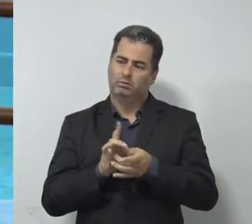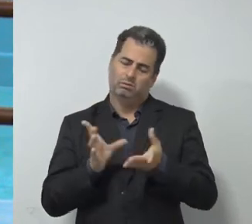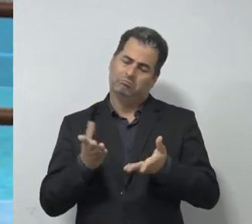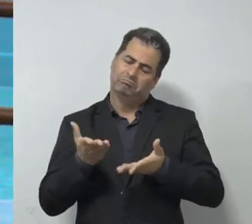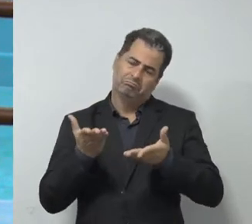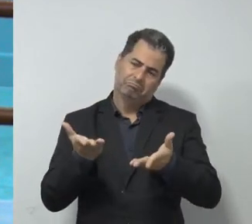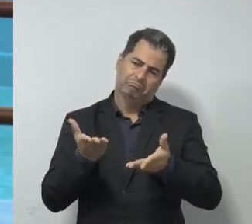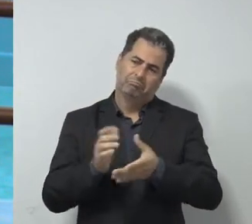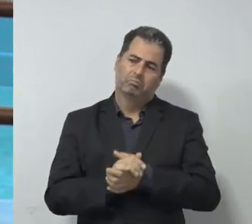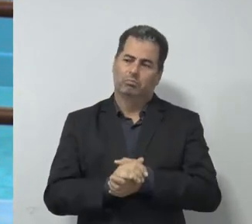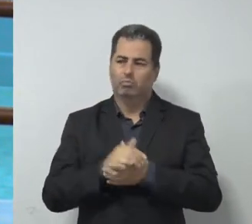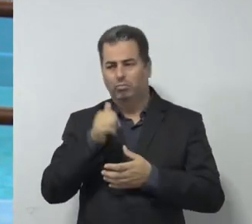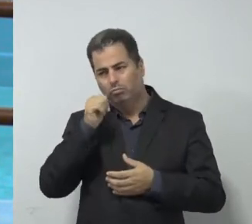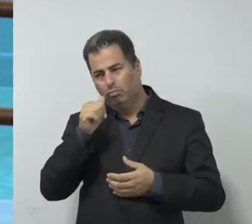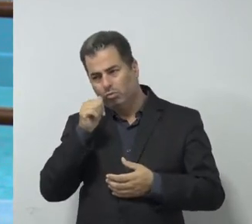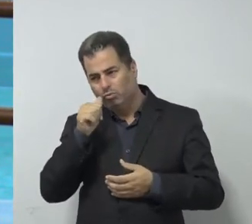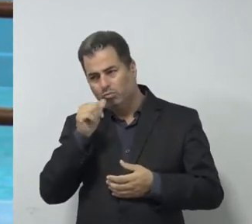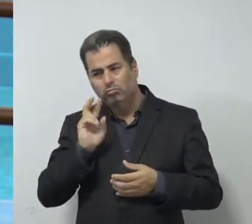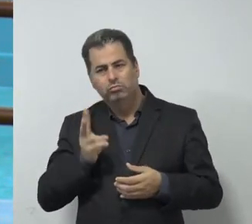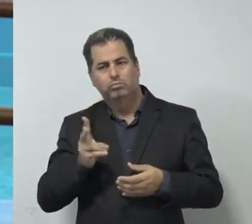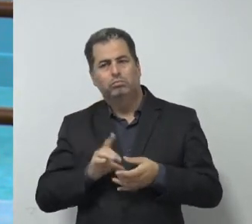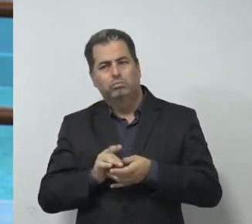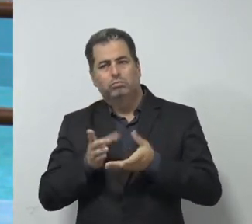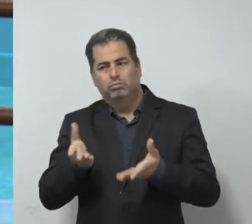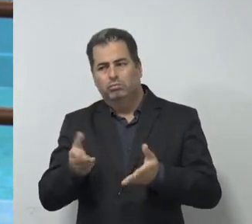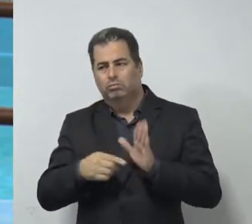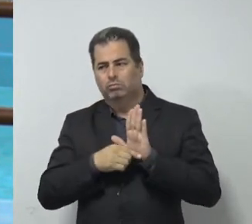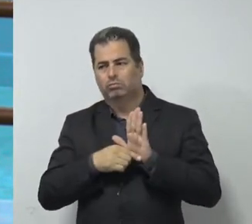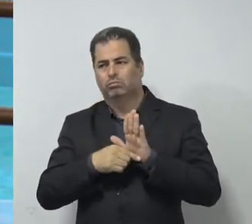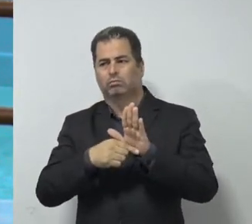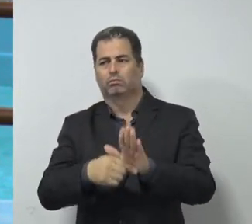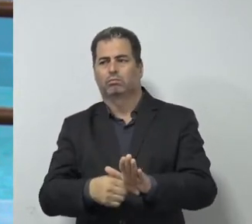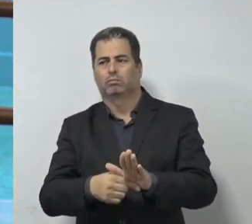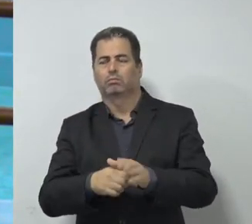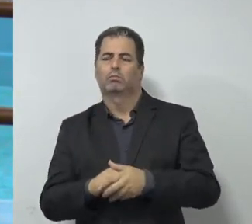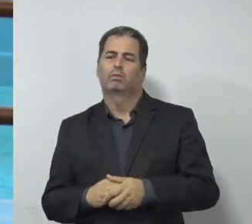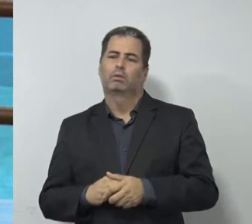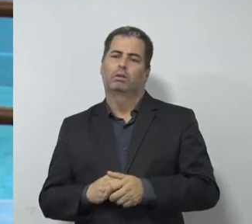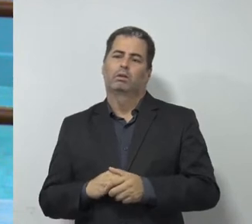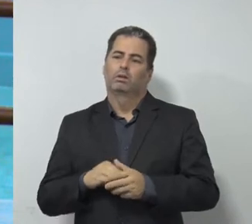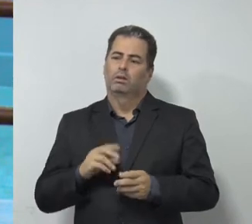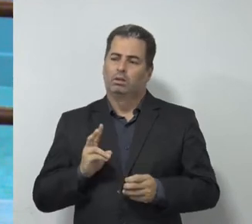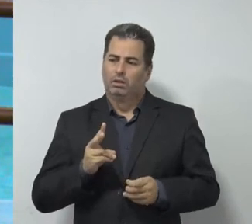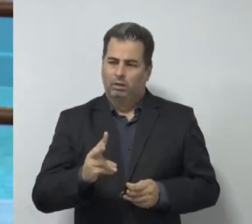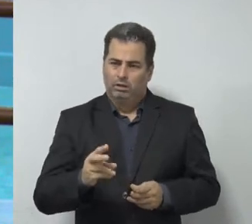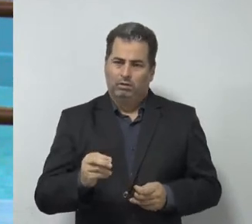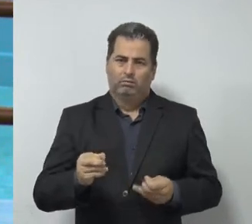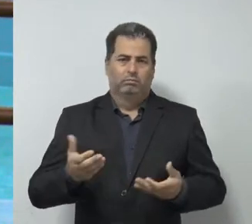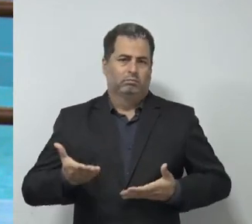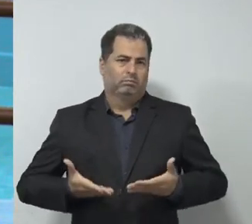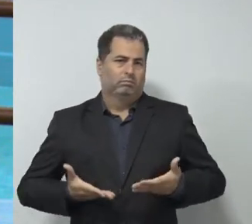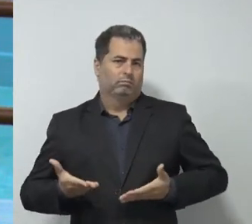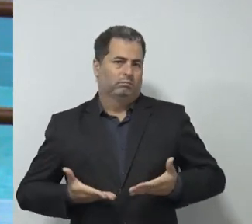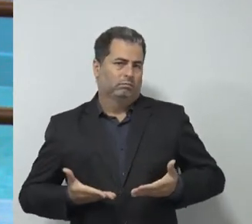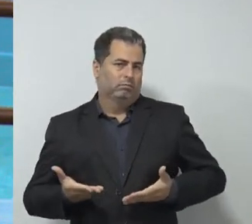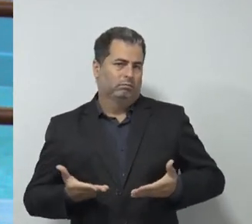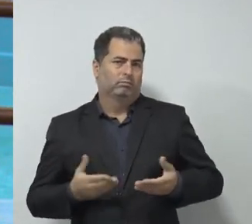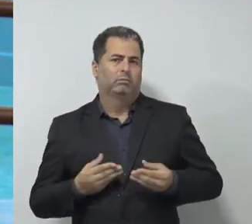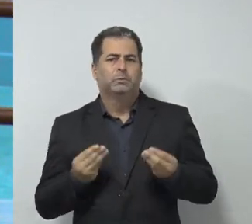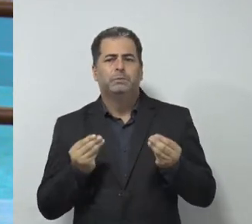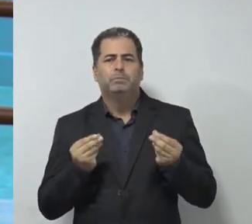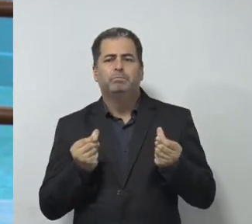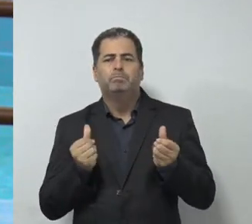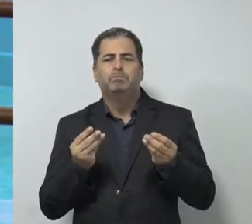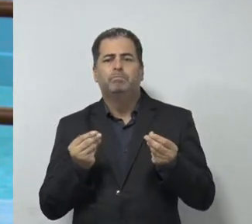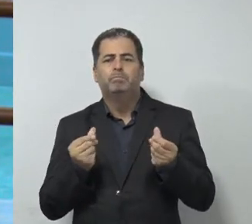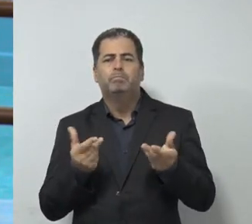disposição. Mulheres sempre à disposição de ajudar, sempre à disposição de servir, com a